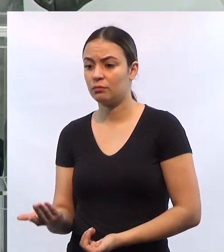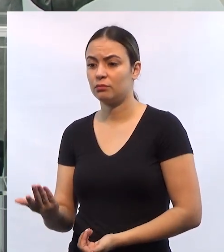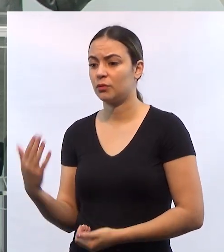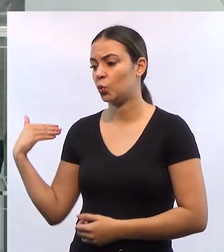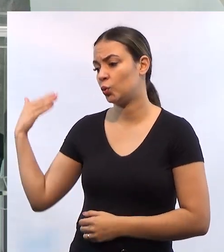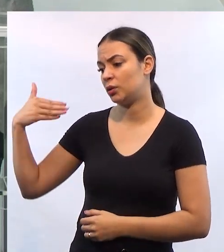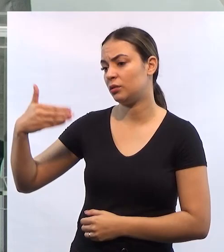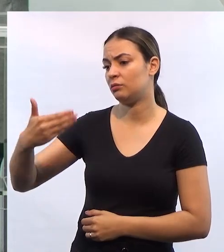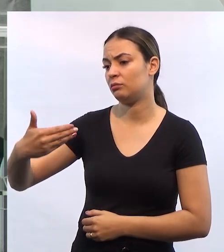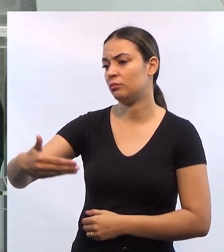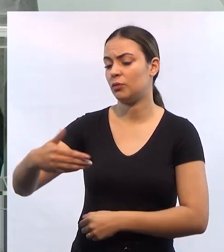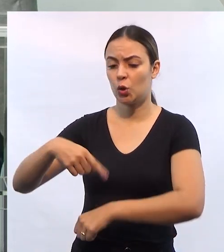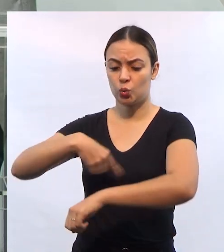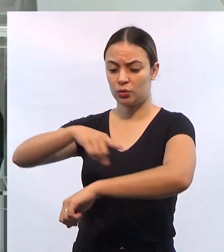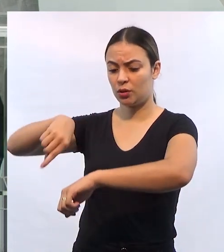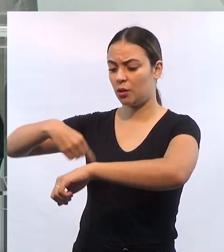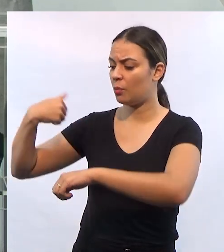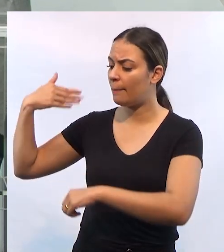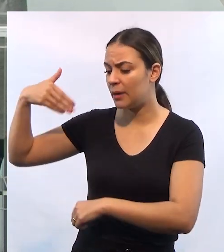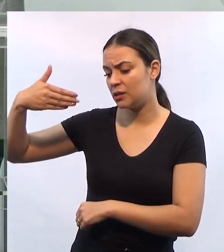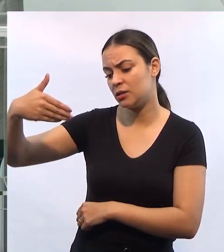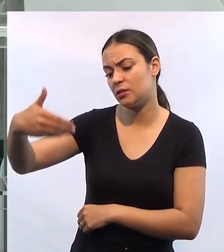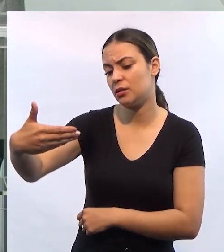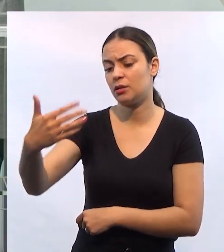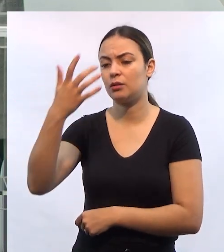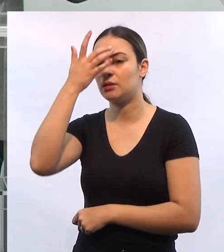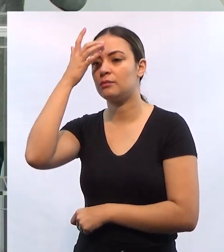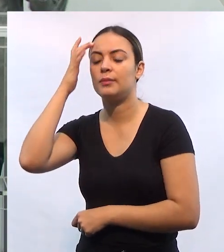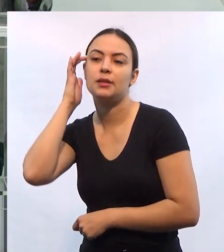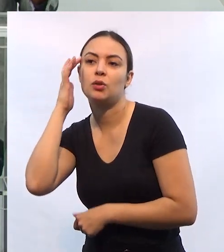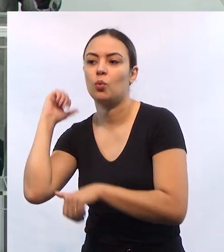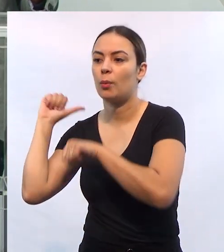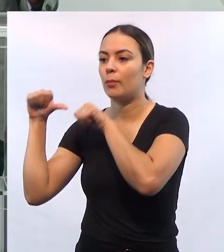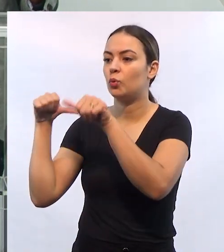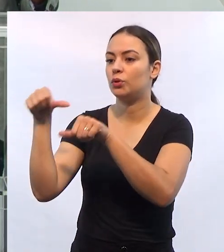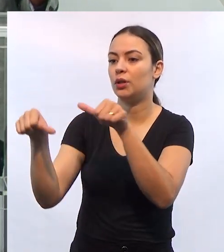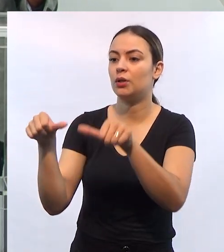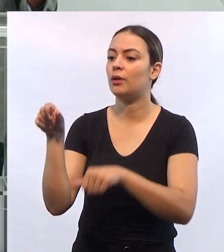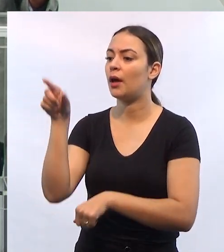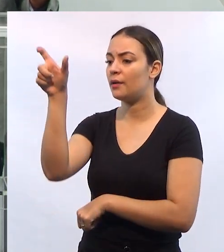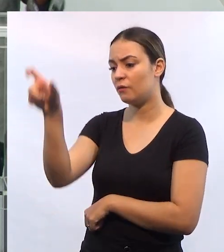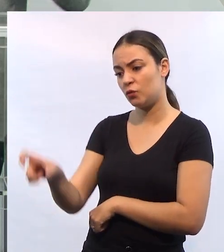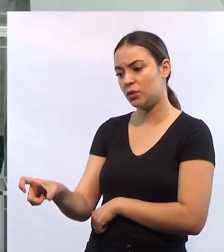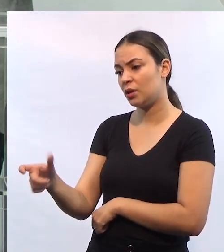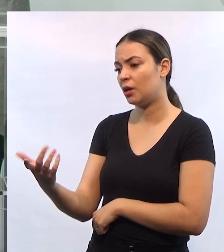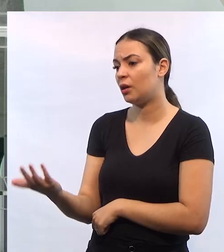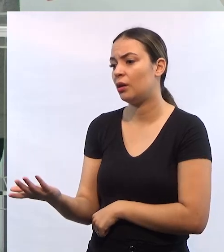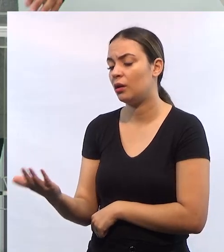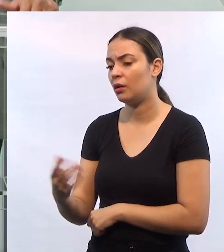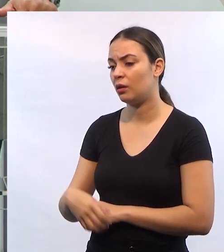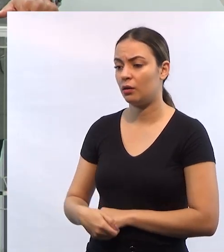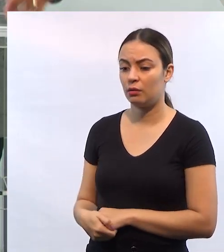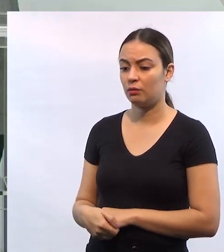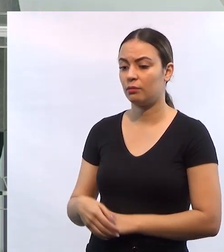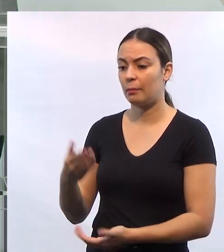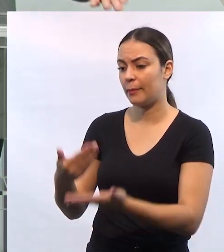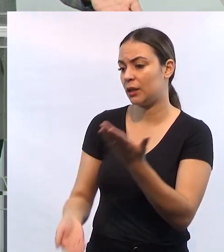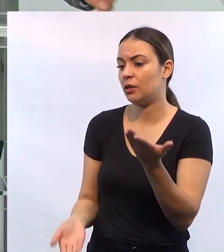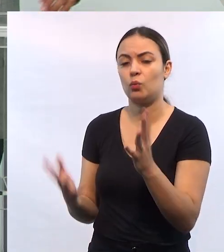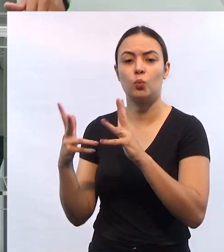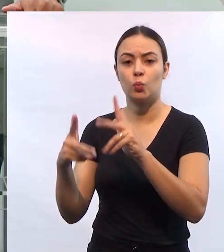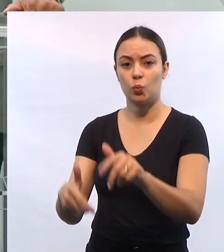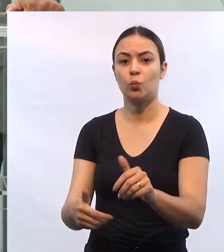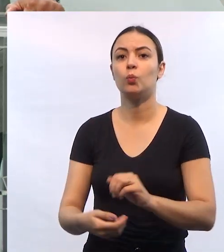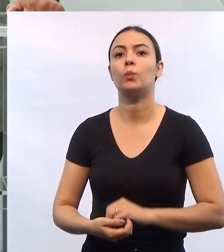ficando. E o tempo foi passando, as pessoas foram se atualizando e você foi ficando para trás, tá? Mas não quer dizer que você não está mudando, porque você está ficando